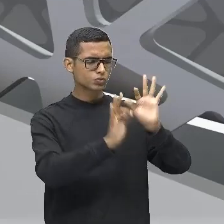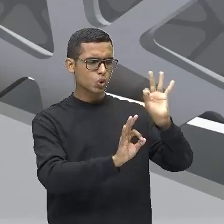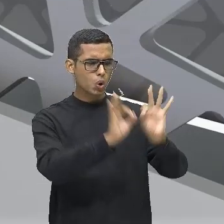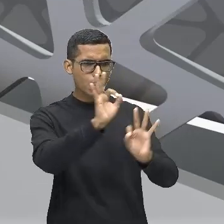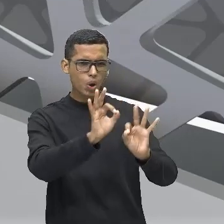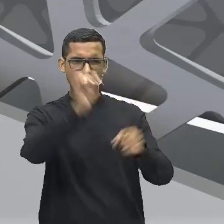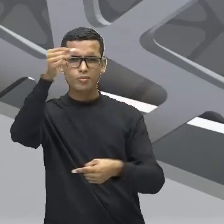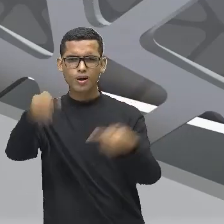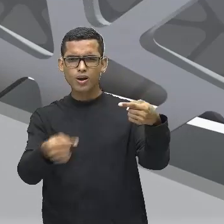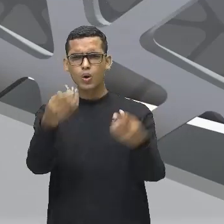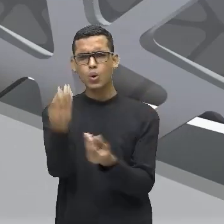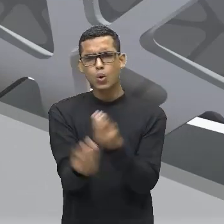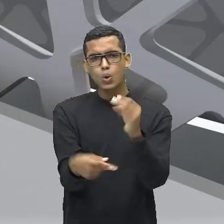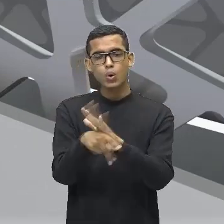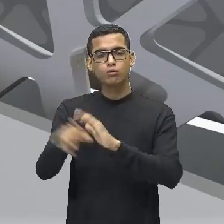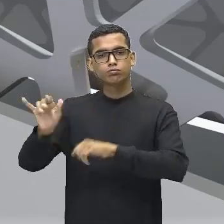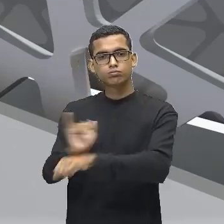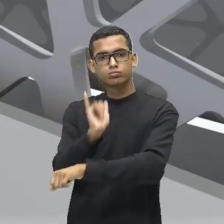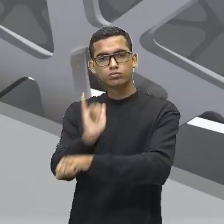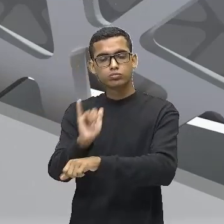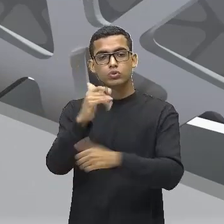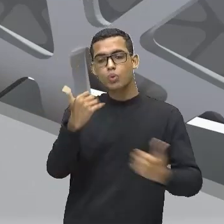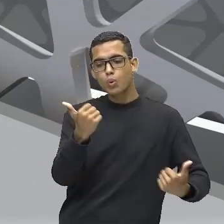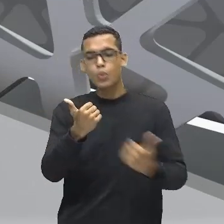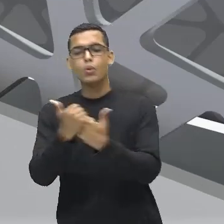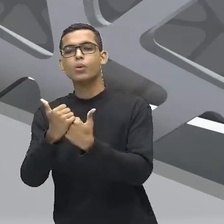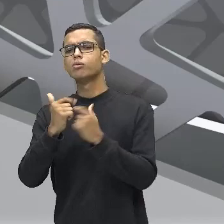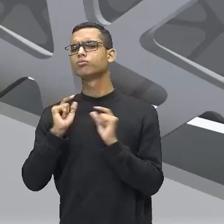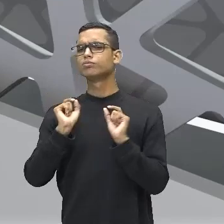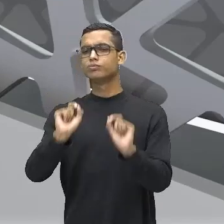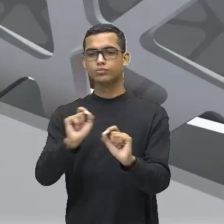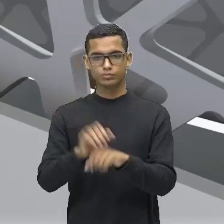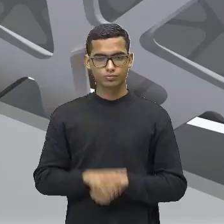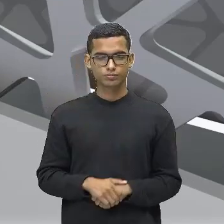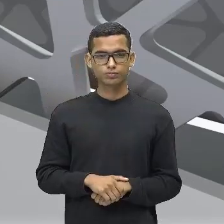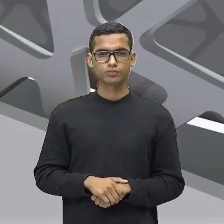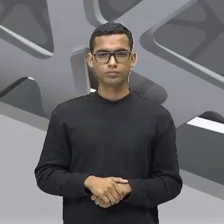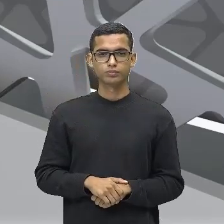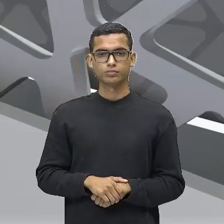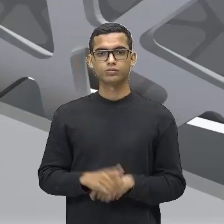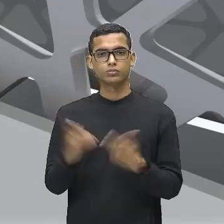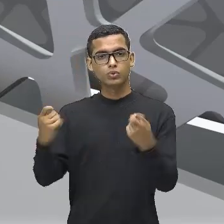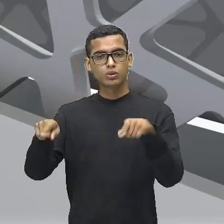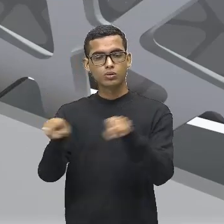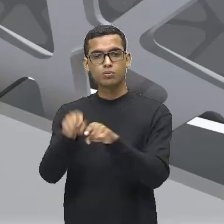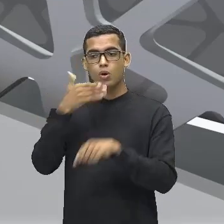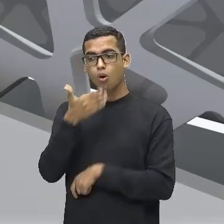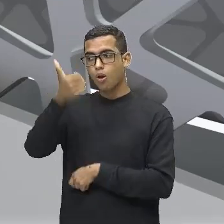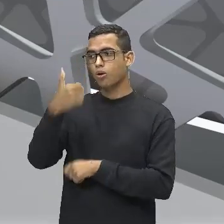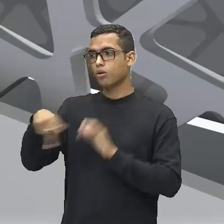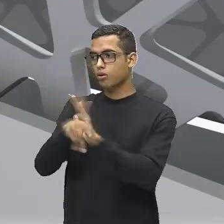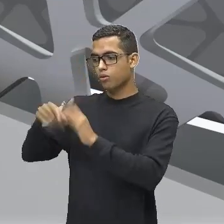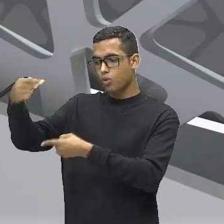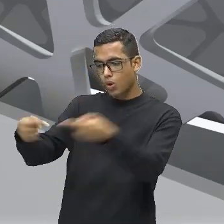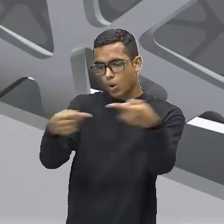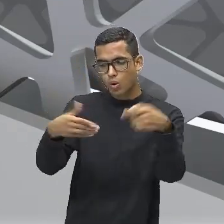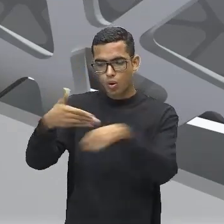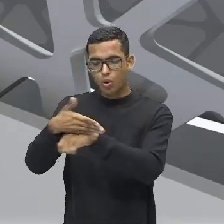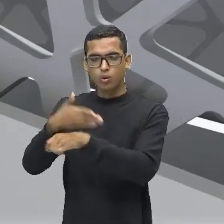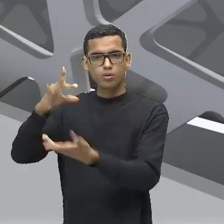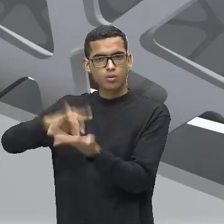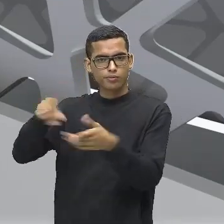do debate, é uma ferramenta auxiliar que pode potencializar a sua participação em um